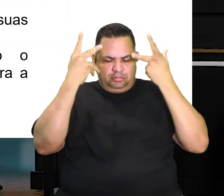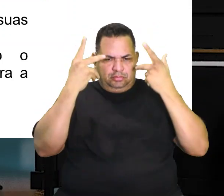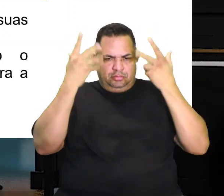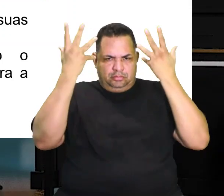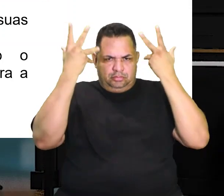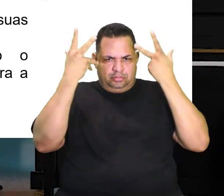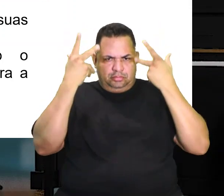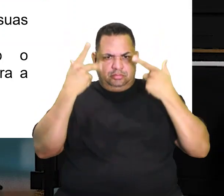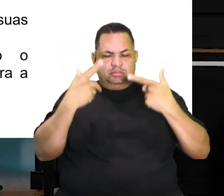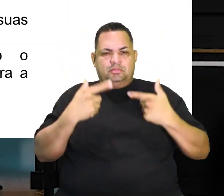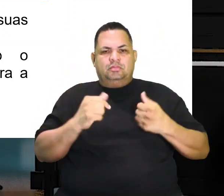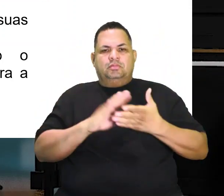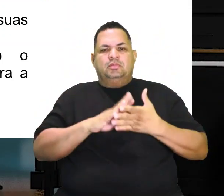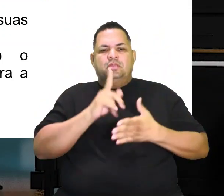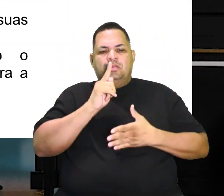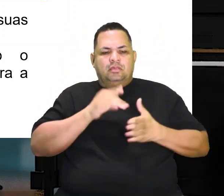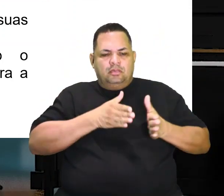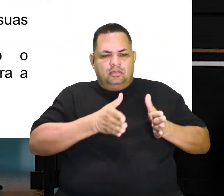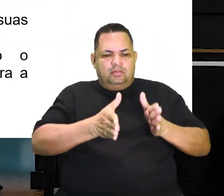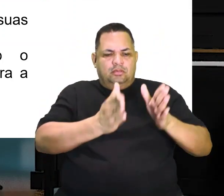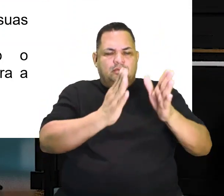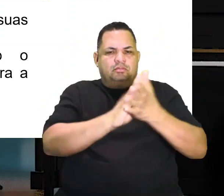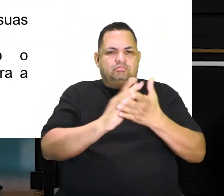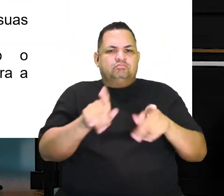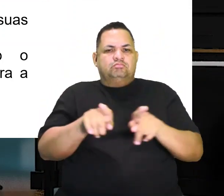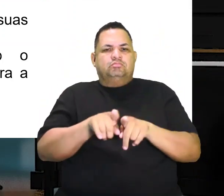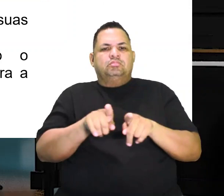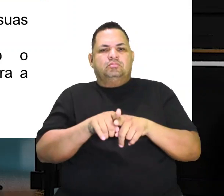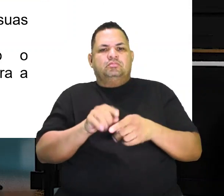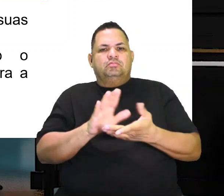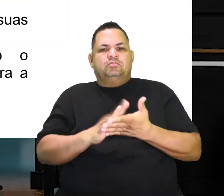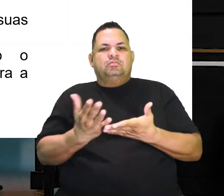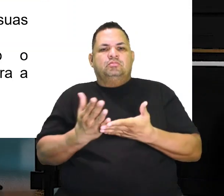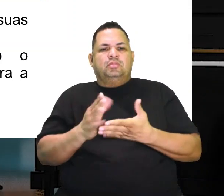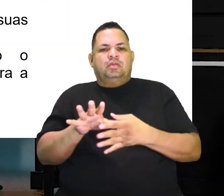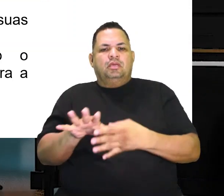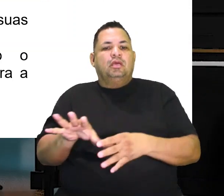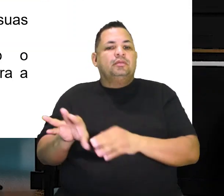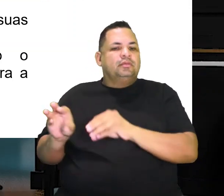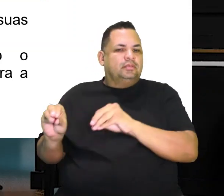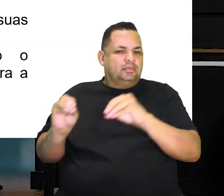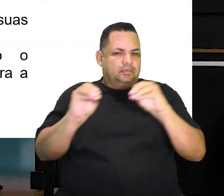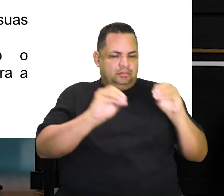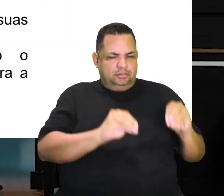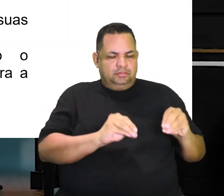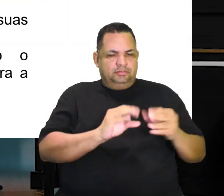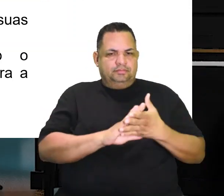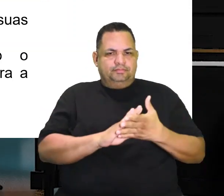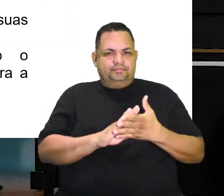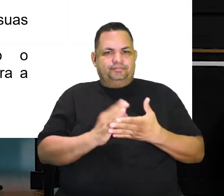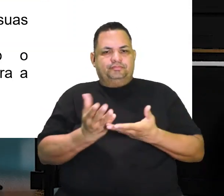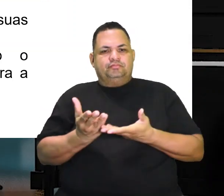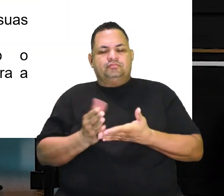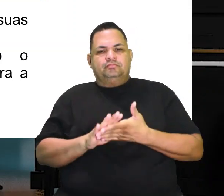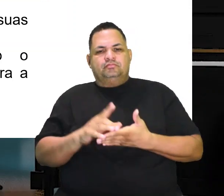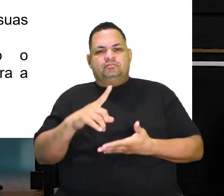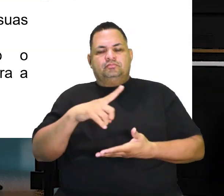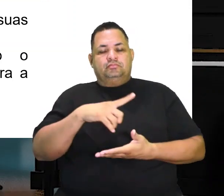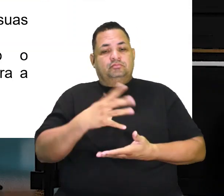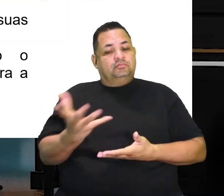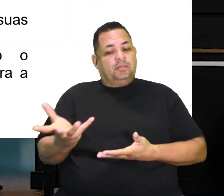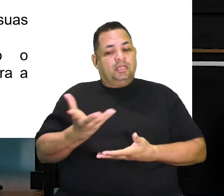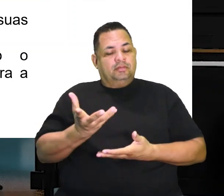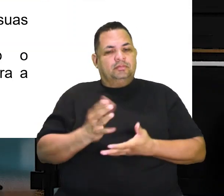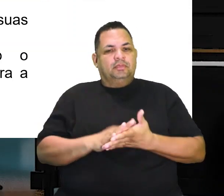fauna, os rios, tudo isso, né, chama as pessoas para esse lugar, né? Busca o quê? De riqueza, de